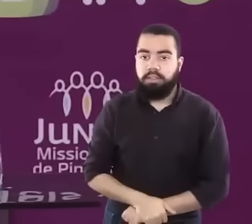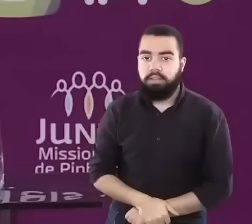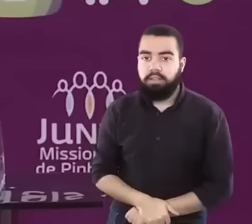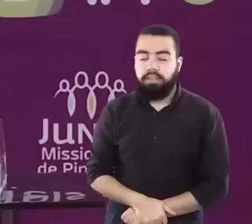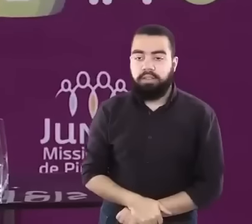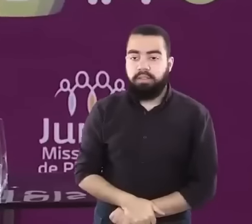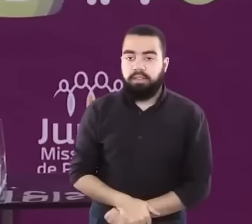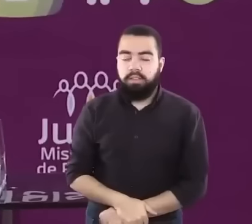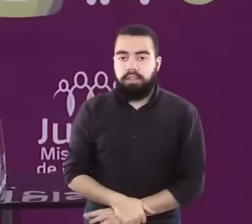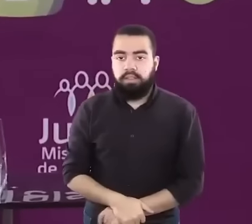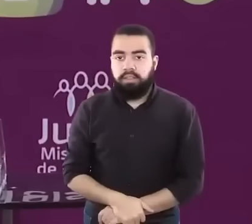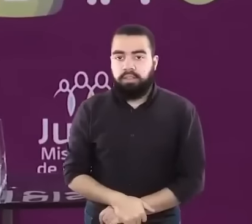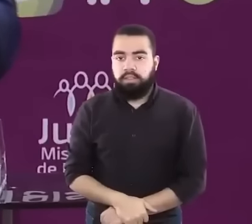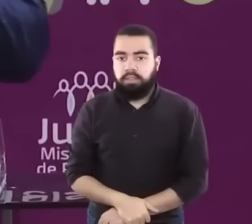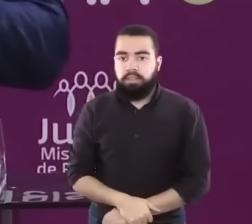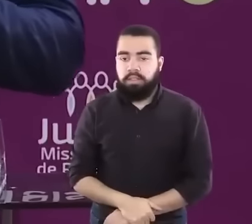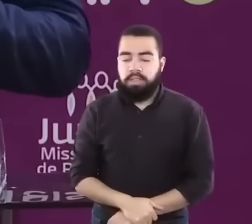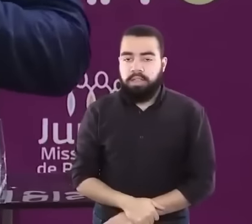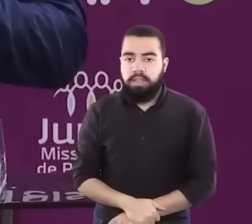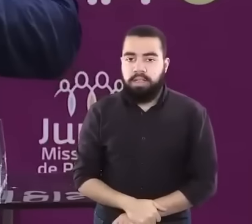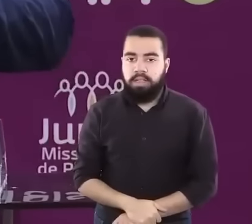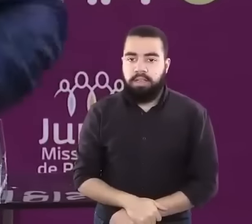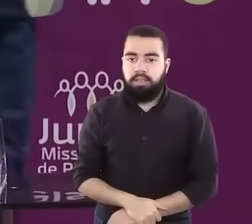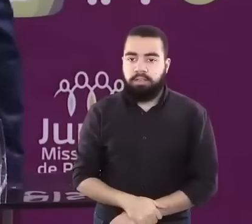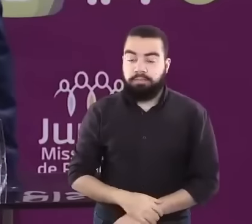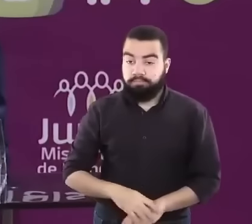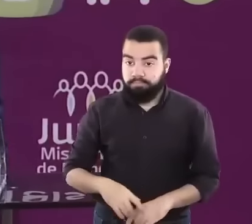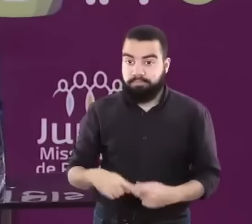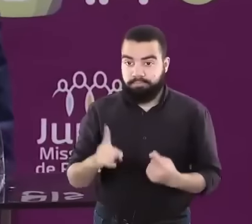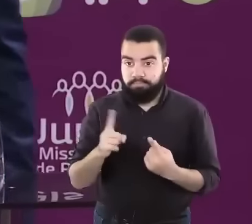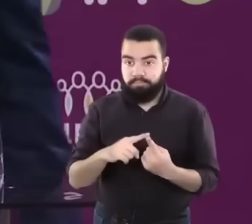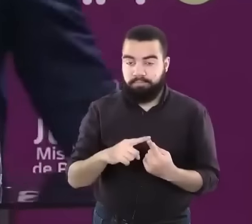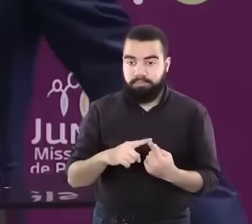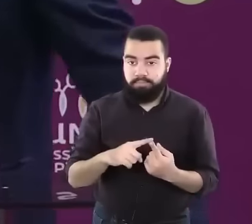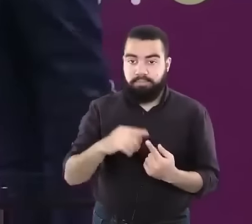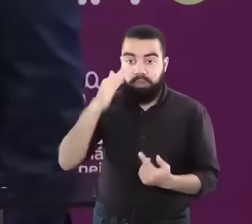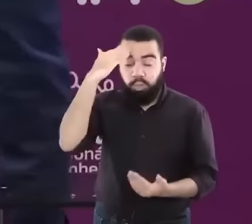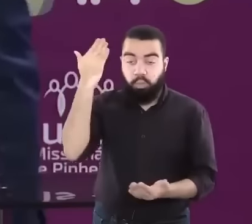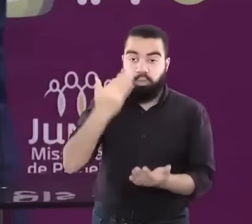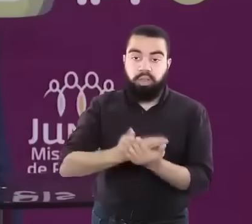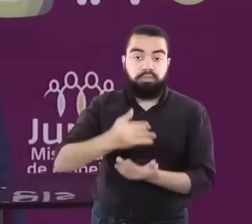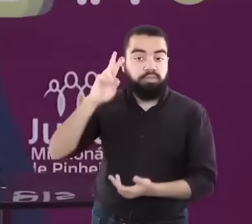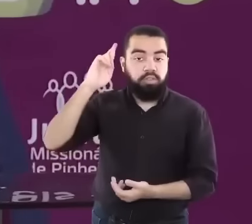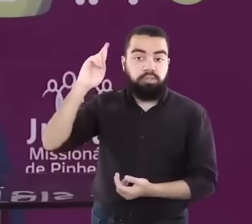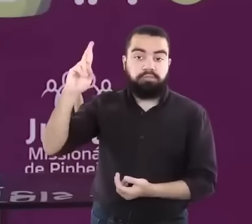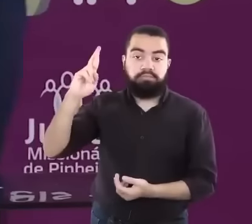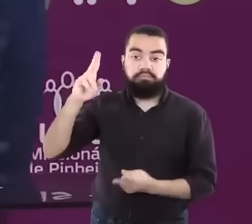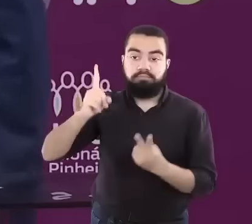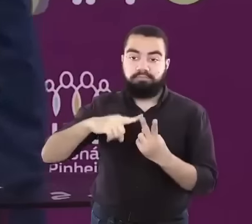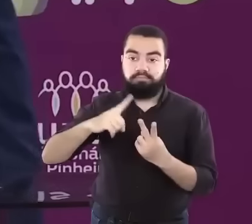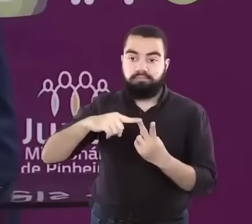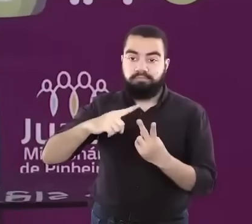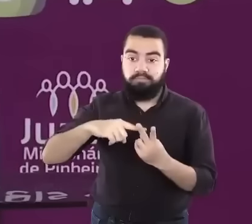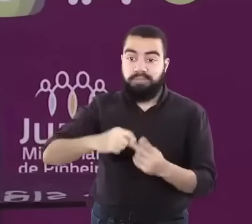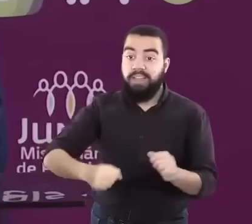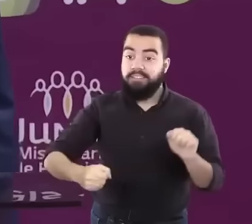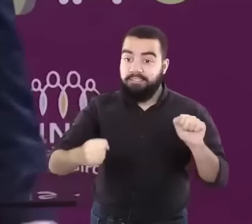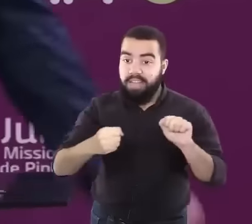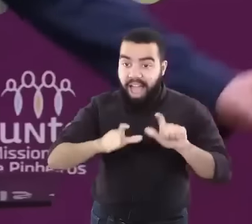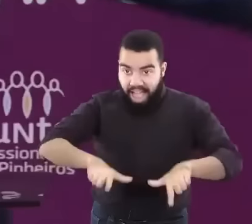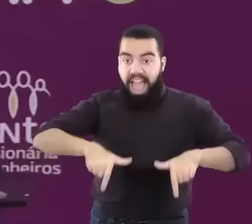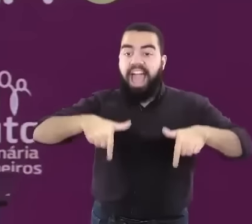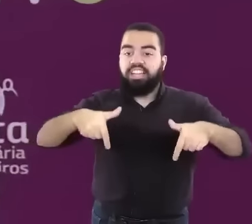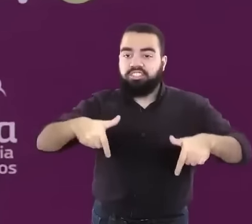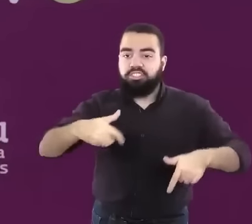dificuldades e ele diz assim confia no senhor e faz o quê o bem